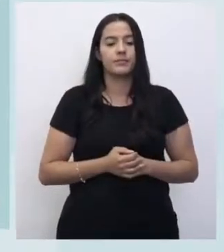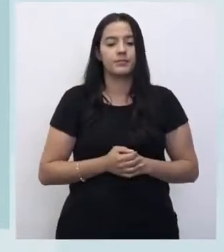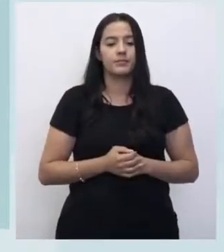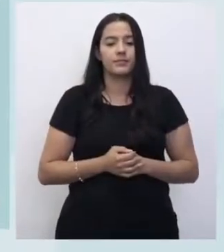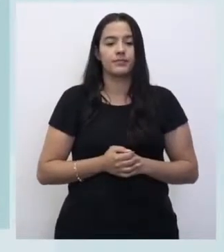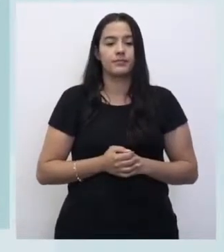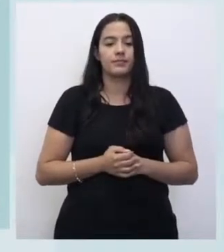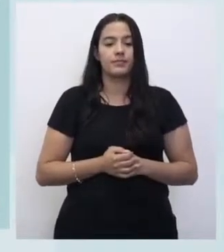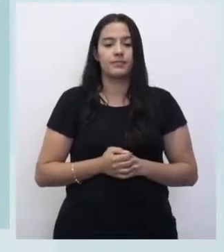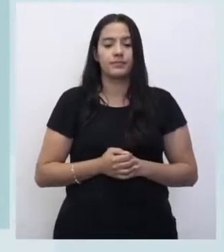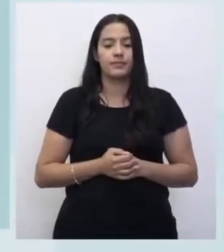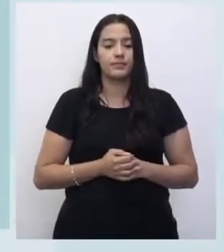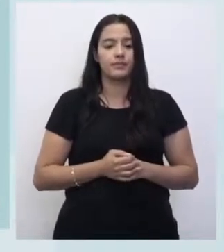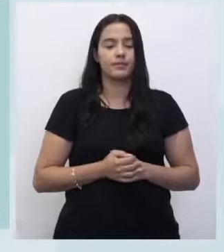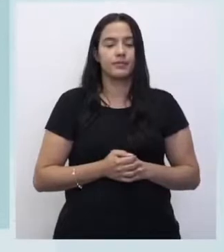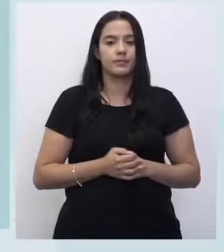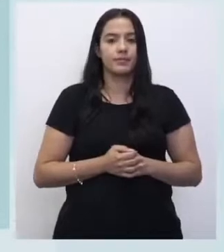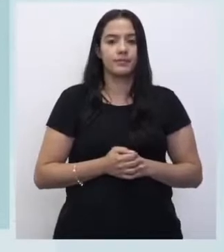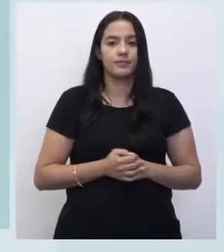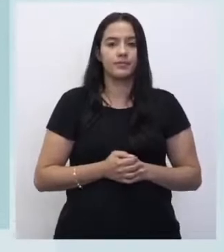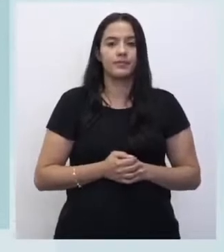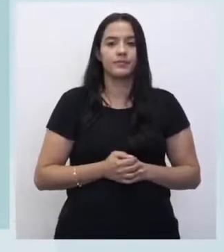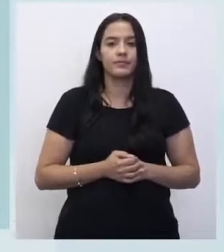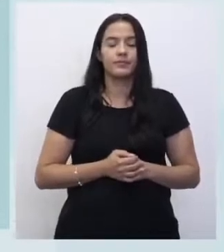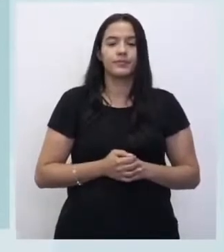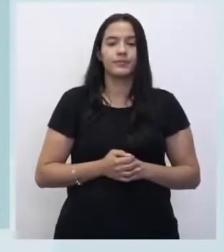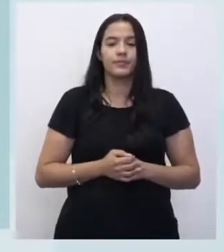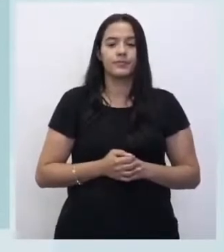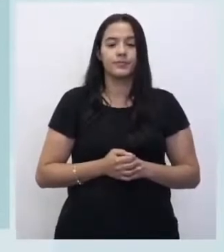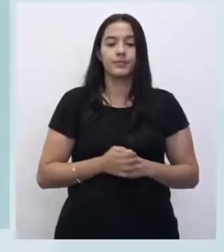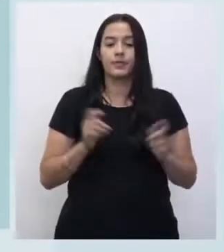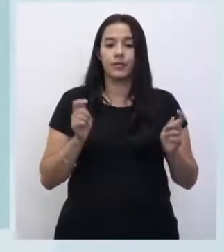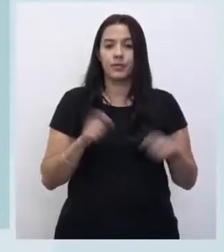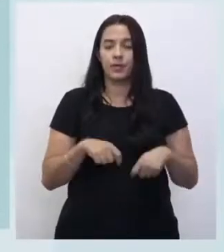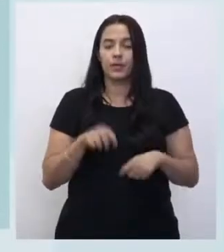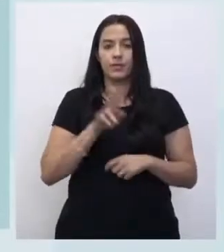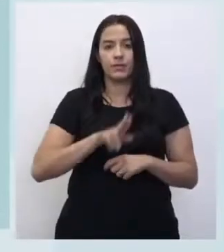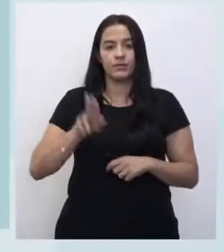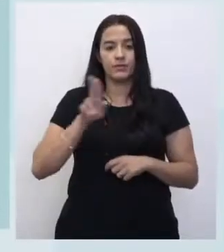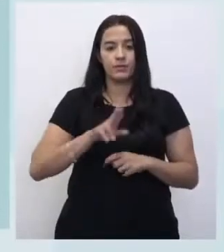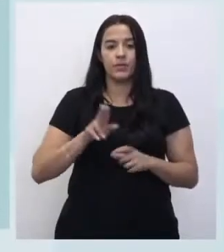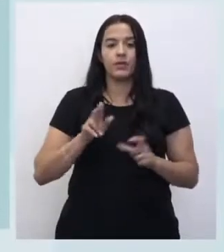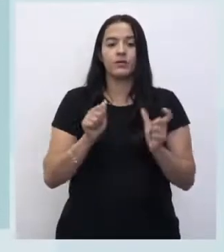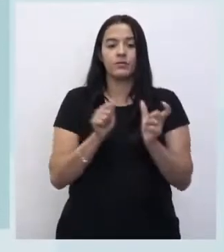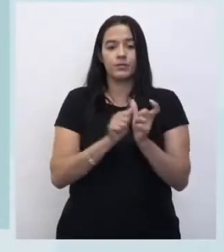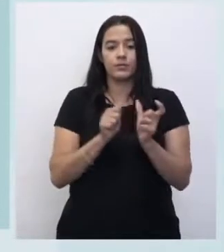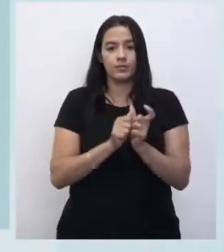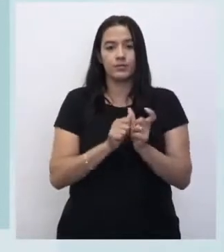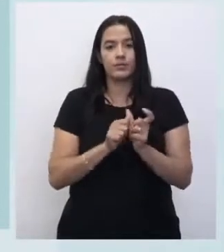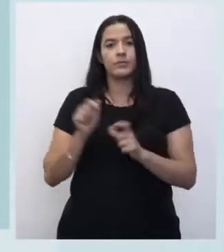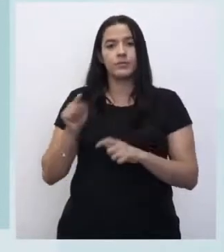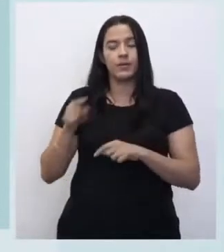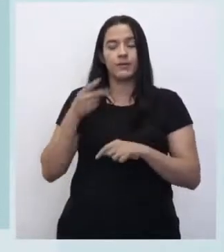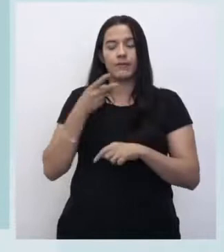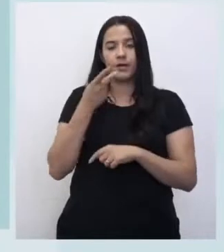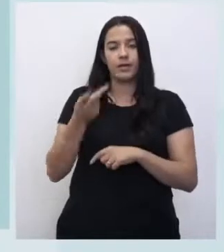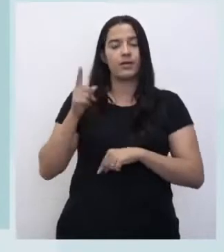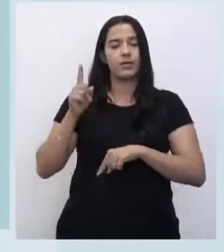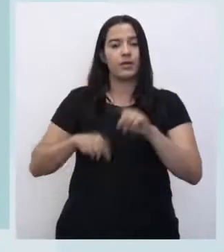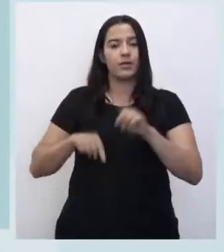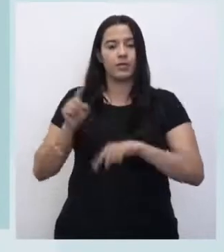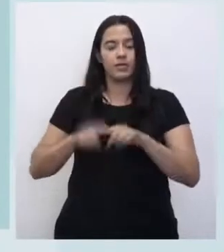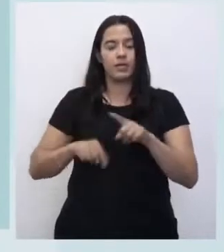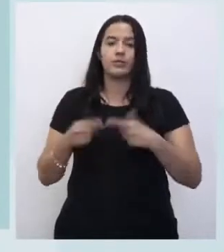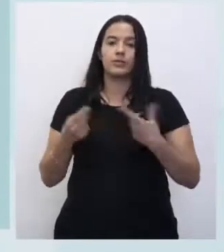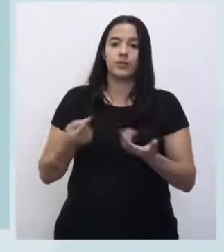the qualities of a thing or person in a group. Podemos usar adjetivos para destacar as qualidades de uma coisa, pessoa em